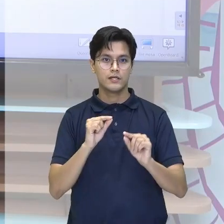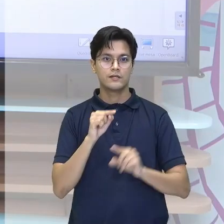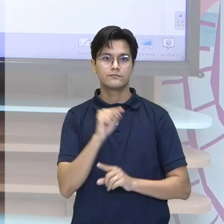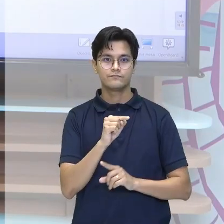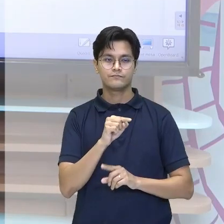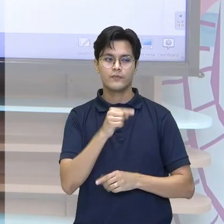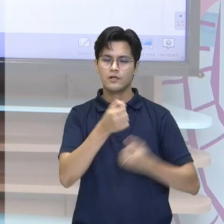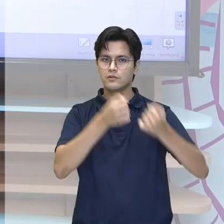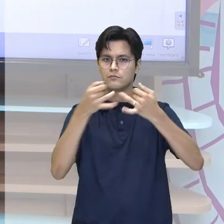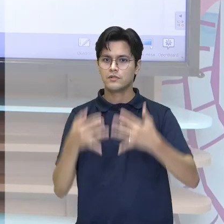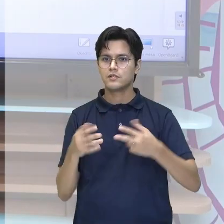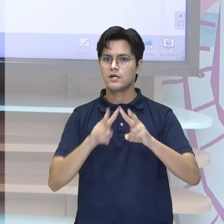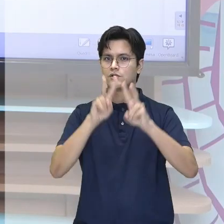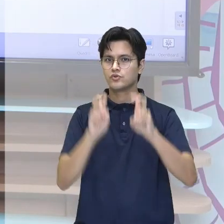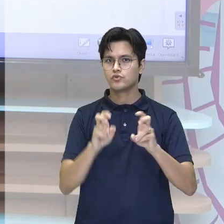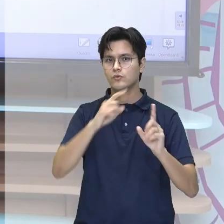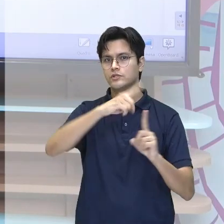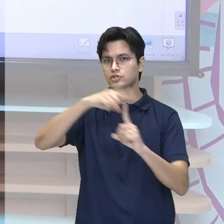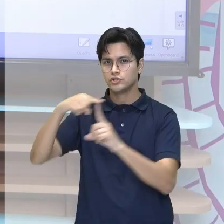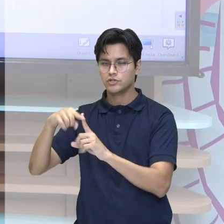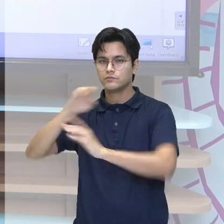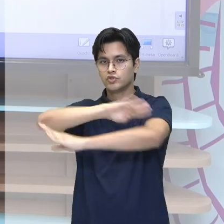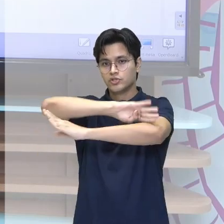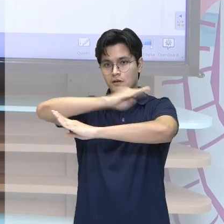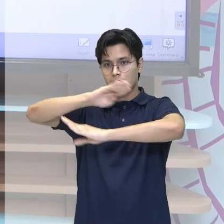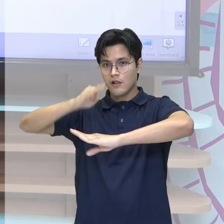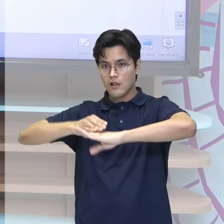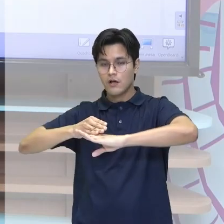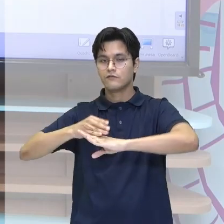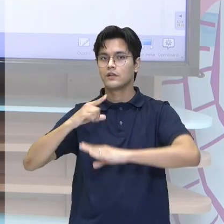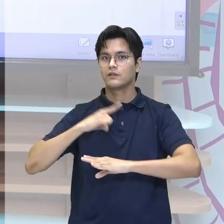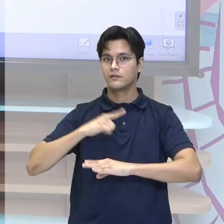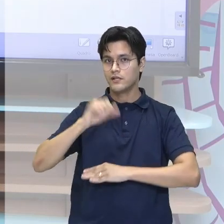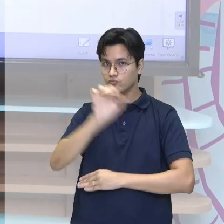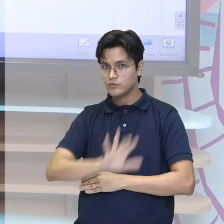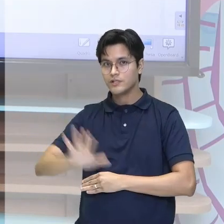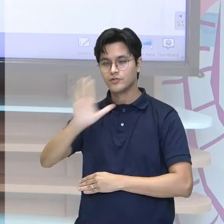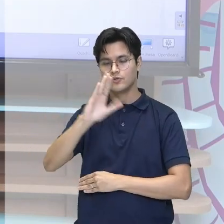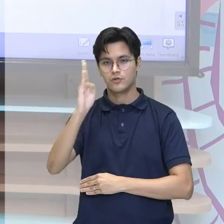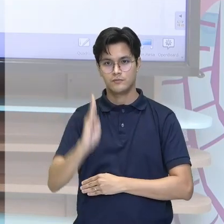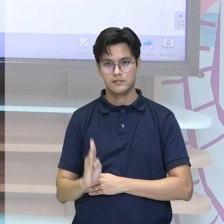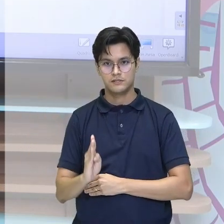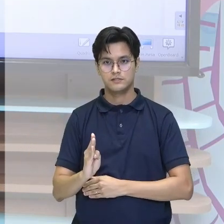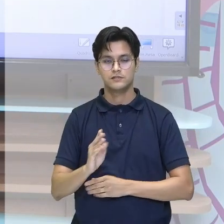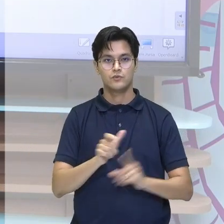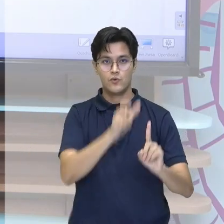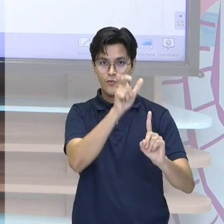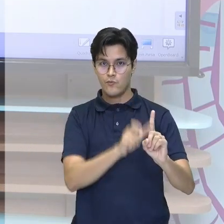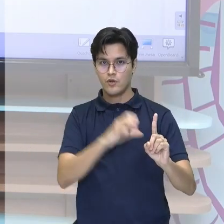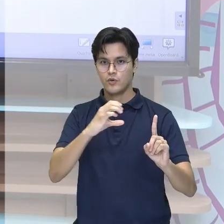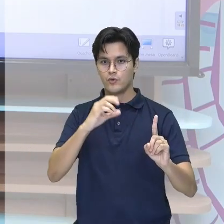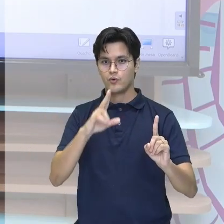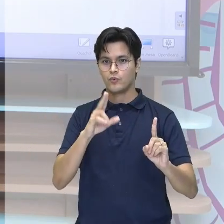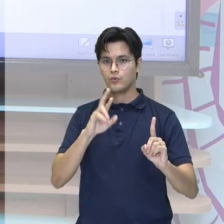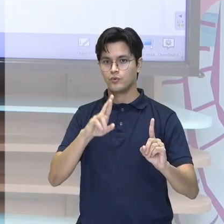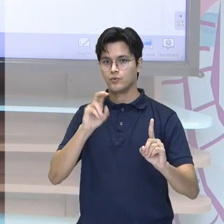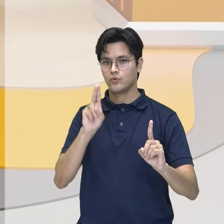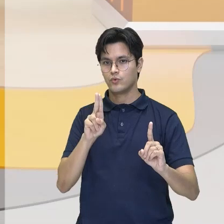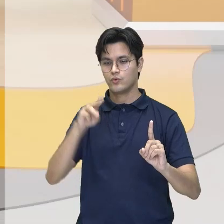essas unidades de relevos presentes aqui no território brasileiro. Então, é o Curumim aí apresentando para a